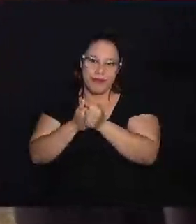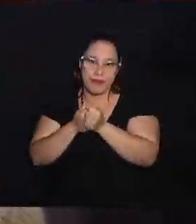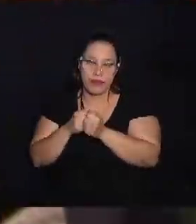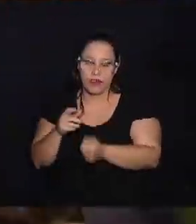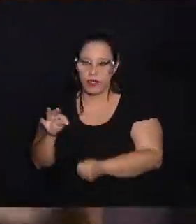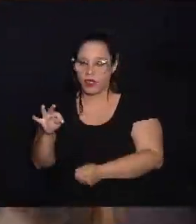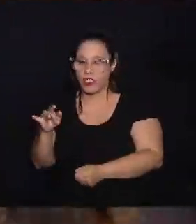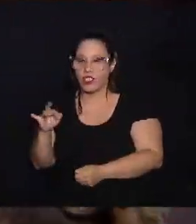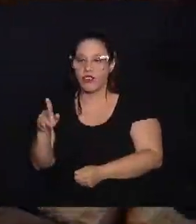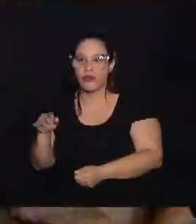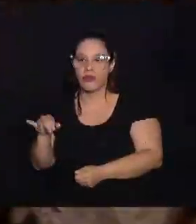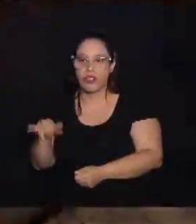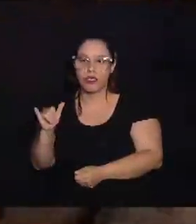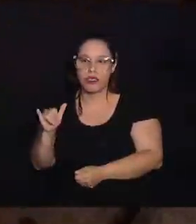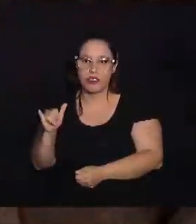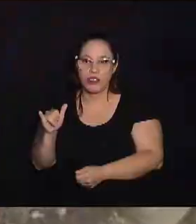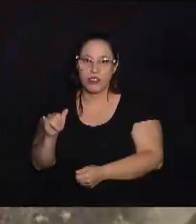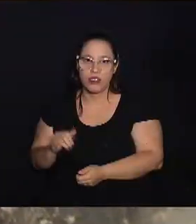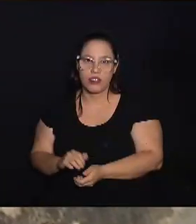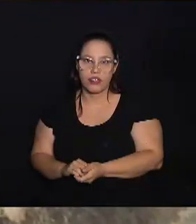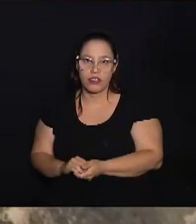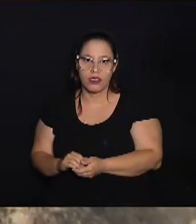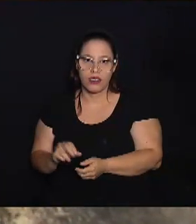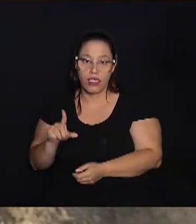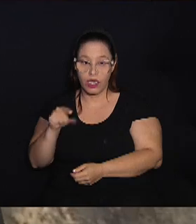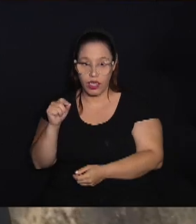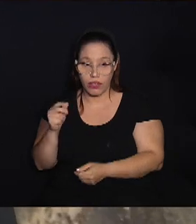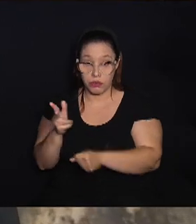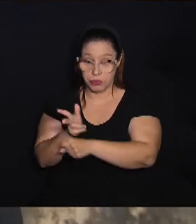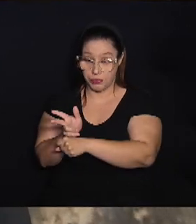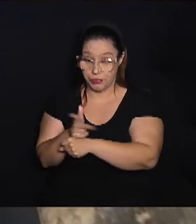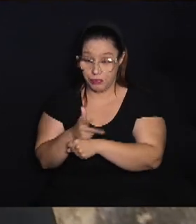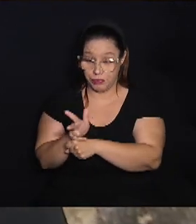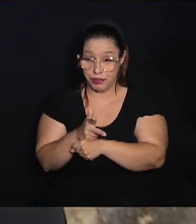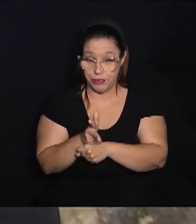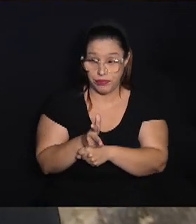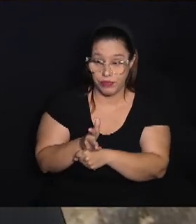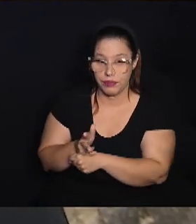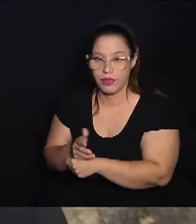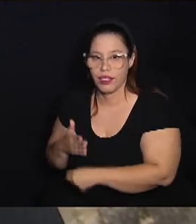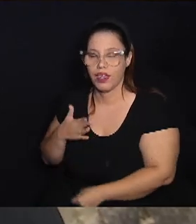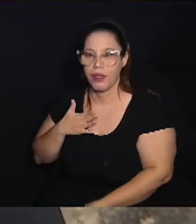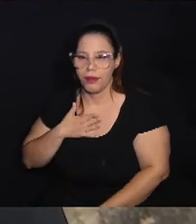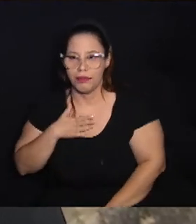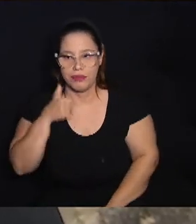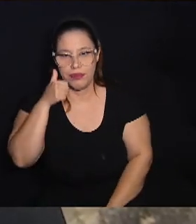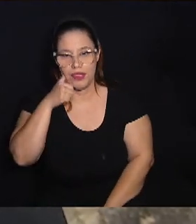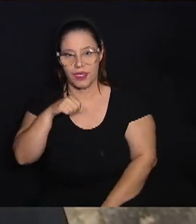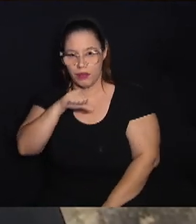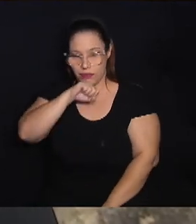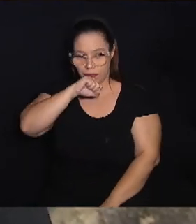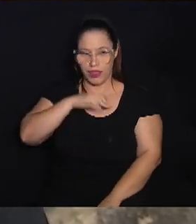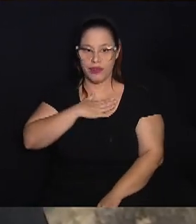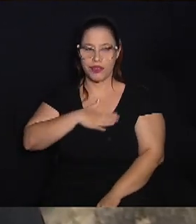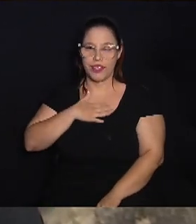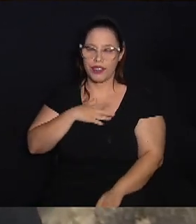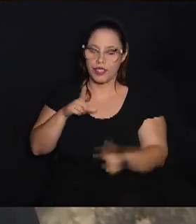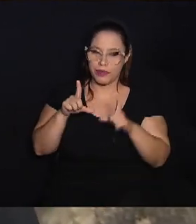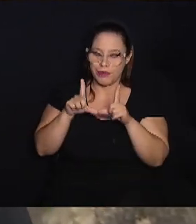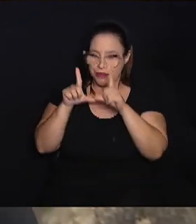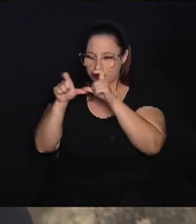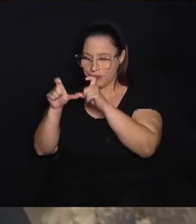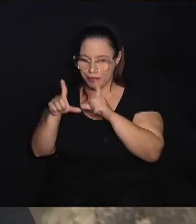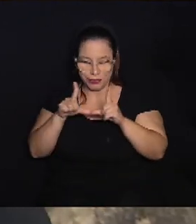escolheu trabalhar com a equipe de filmagem. Eu escolhi porque a minha mãe, ela gosta muito que eu tire as fotos dela e, eu gosto